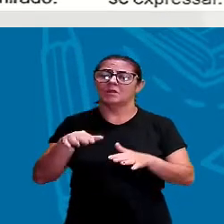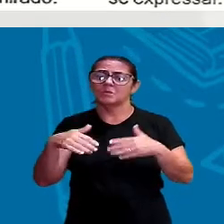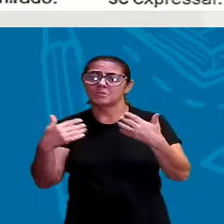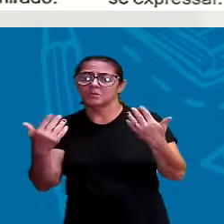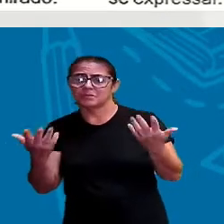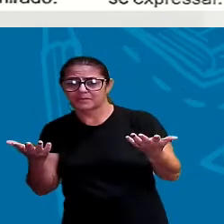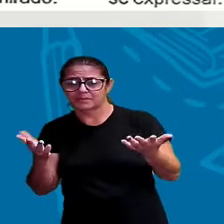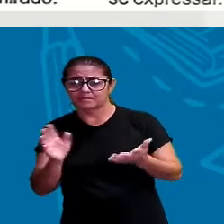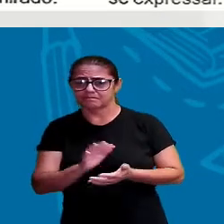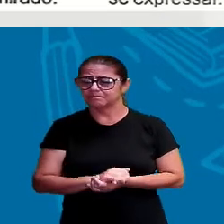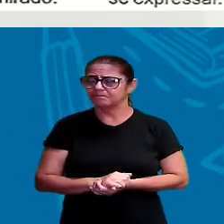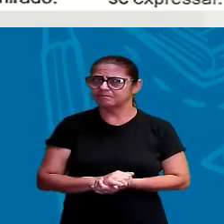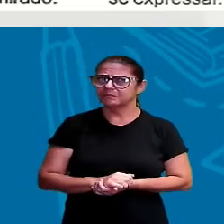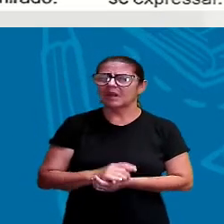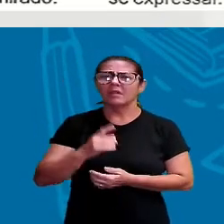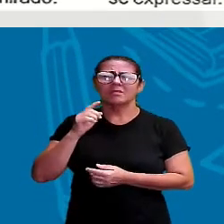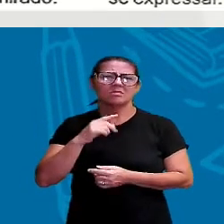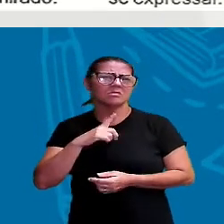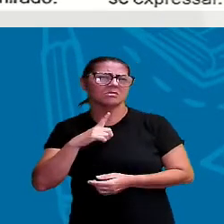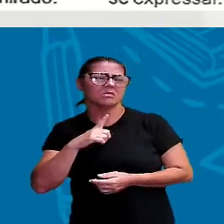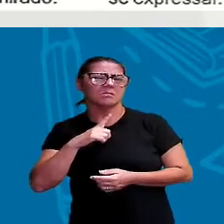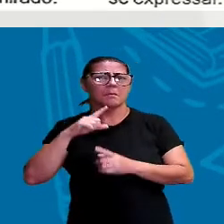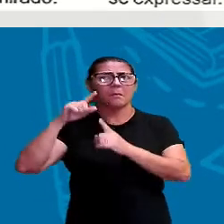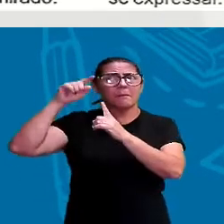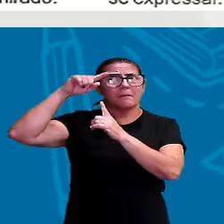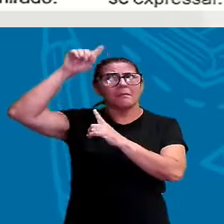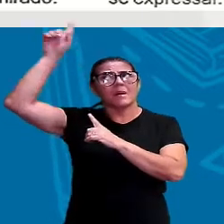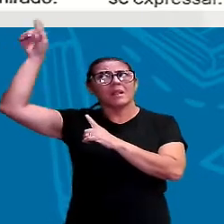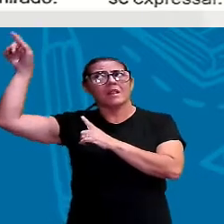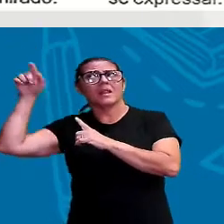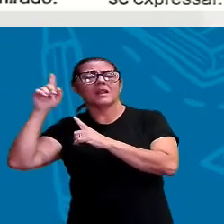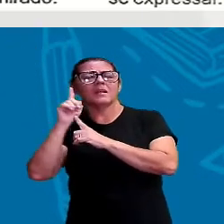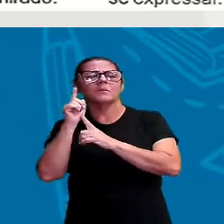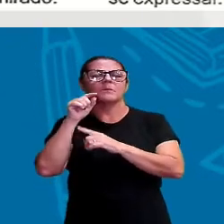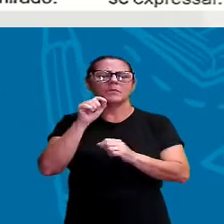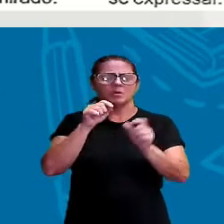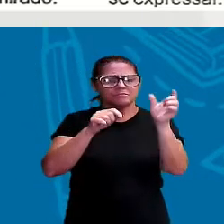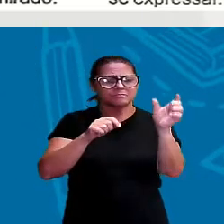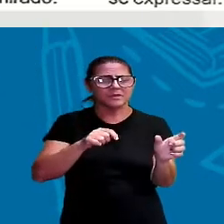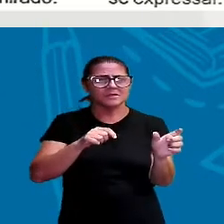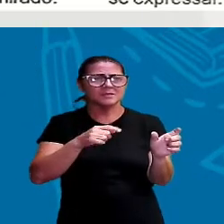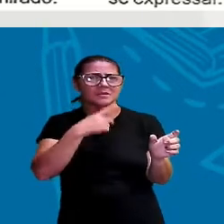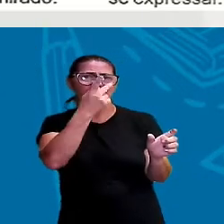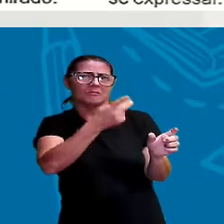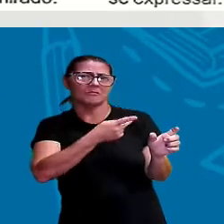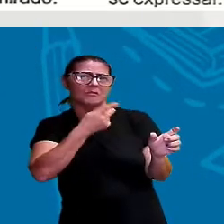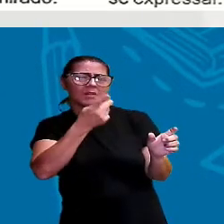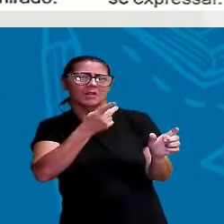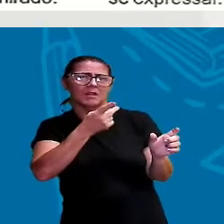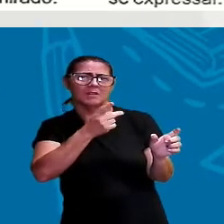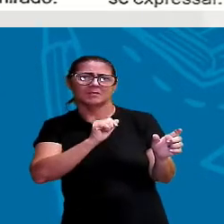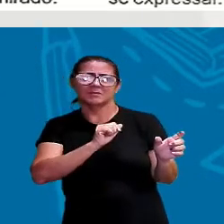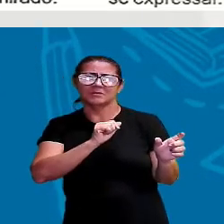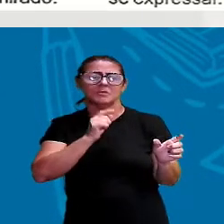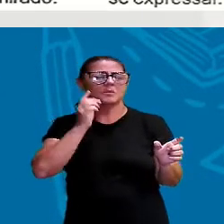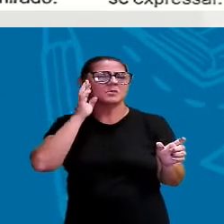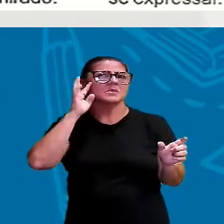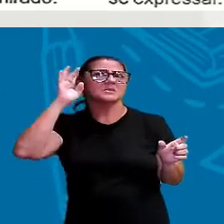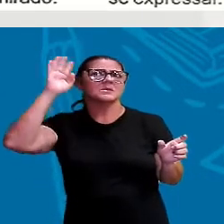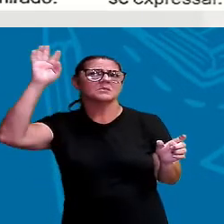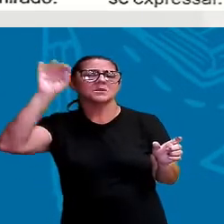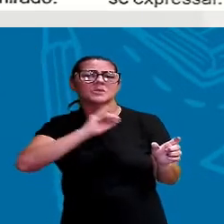seguir. Olha aí, os balões de fala pode ser a fala do personagem E aí nós temos o Hi, how are you? Ou